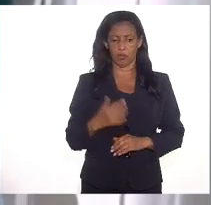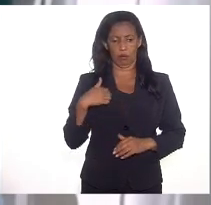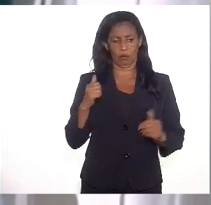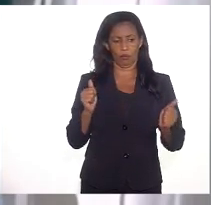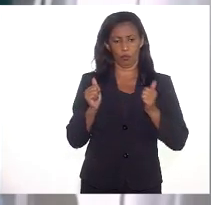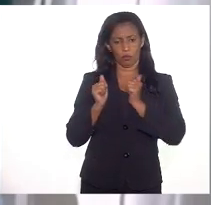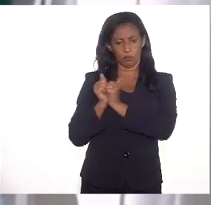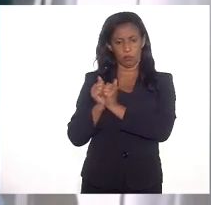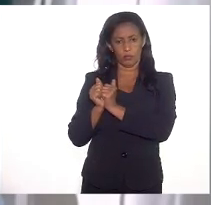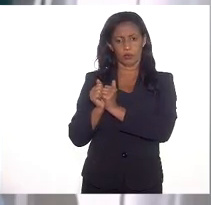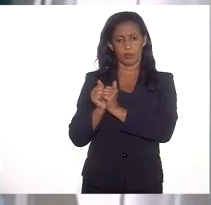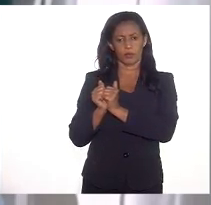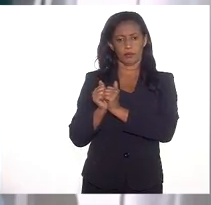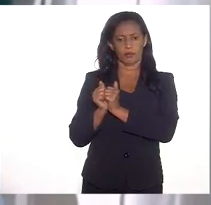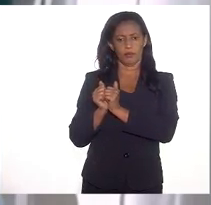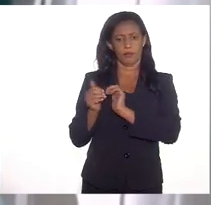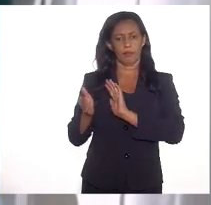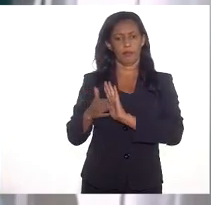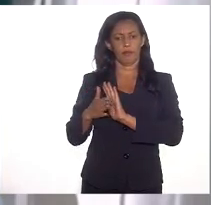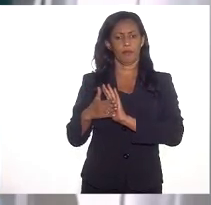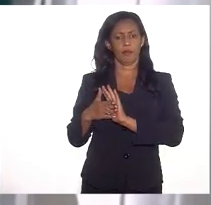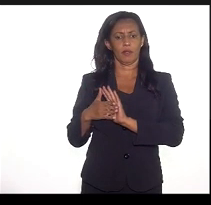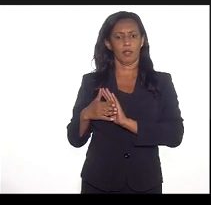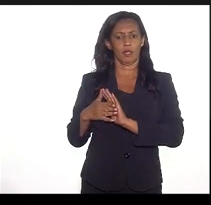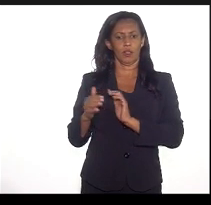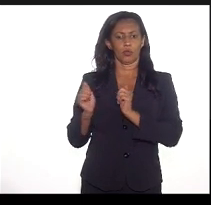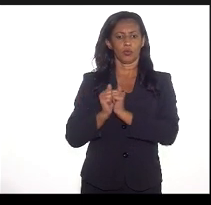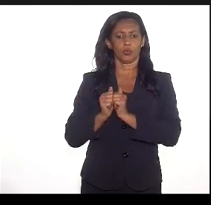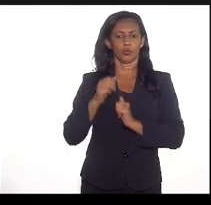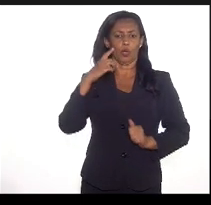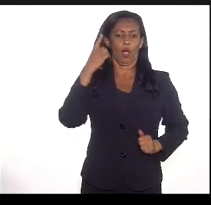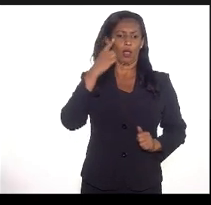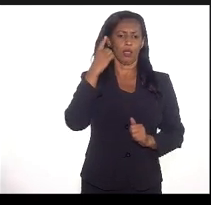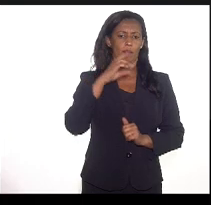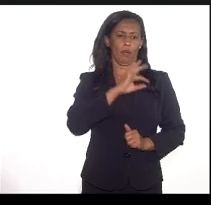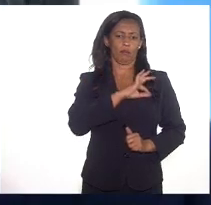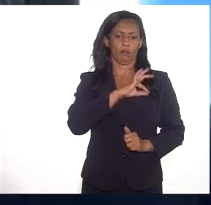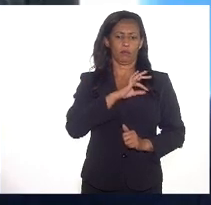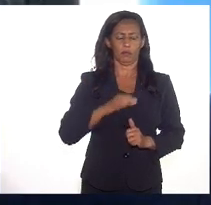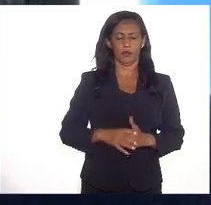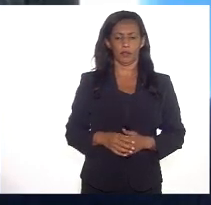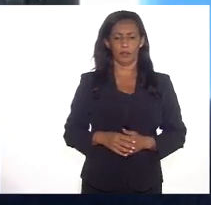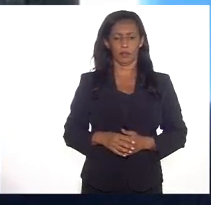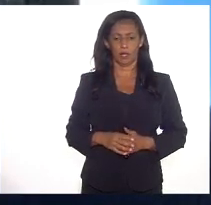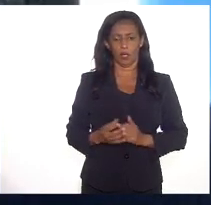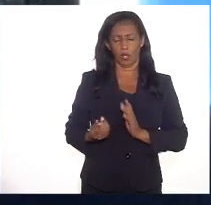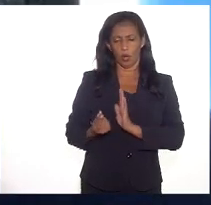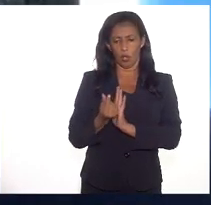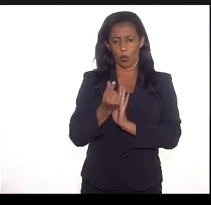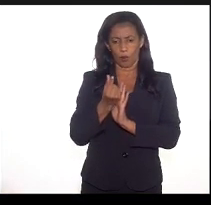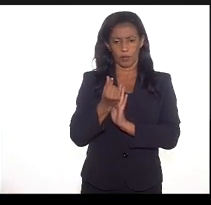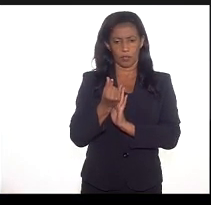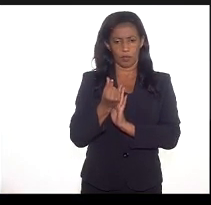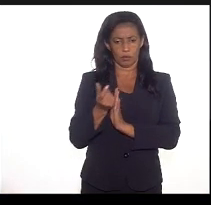o parecer emitido aqui pela deputada Marta Rocha. Pela Comissão de Tributação e Controle, deputado Luiz